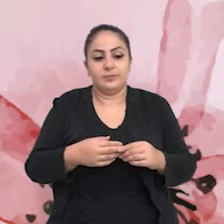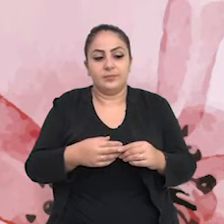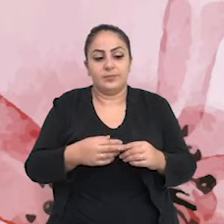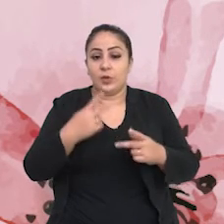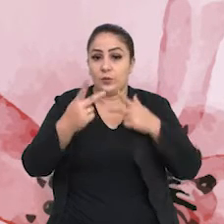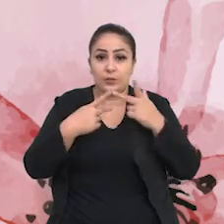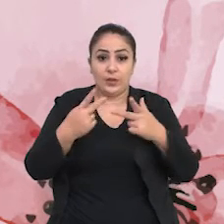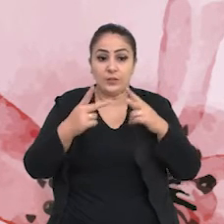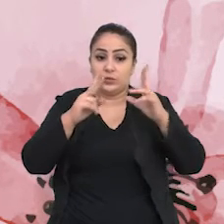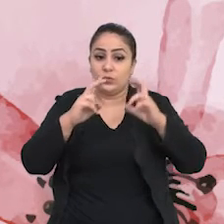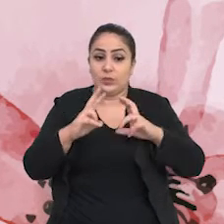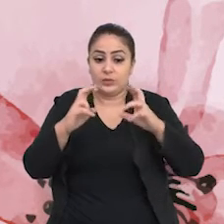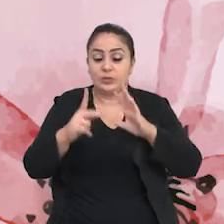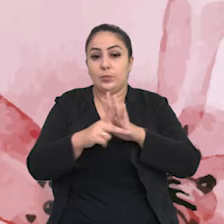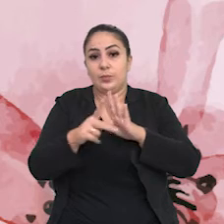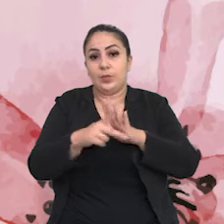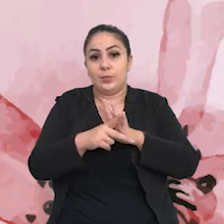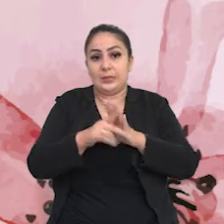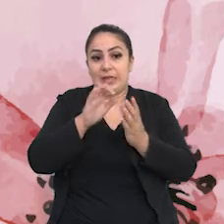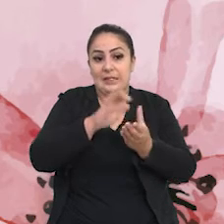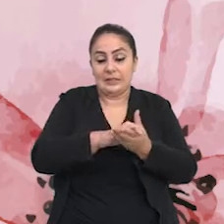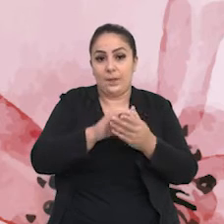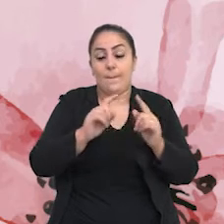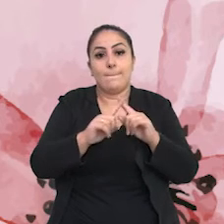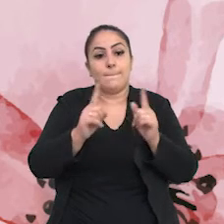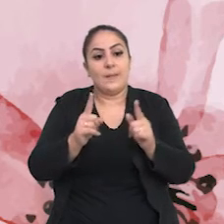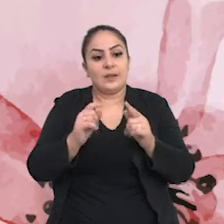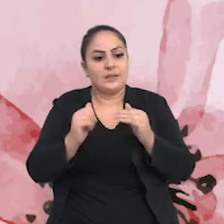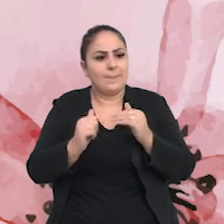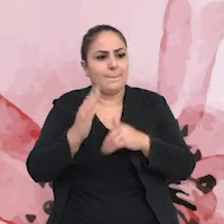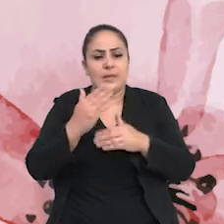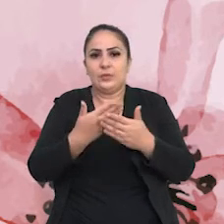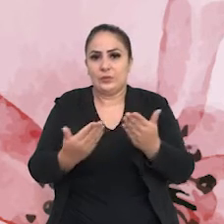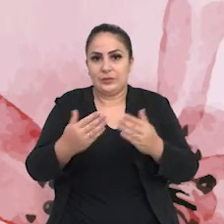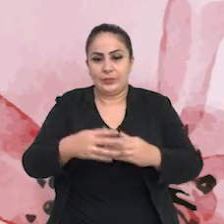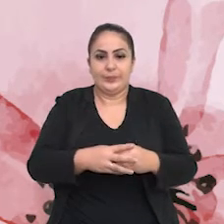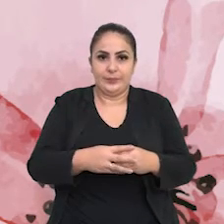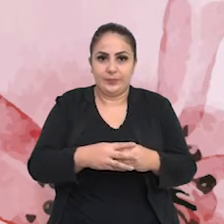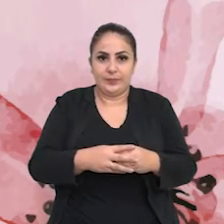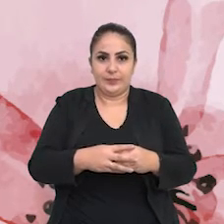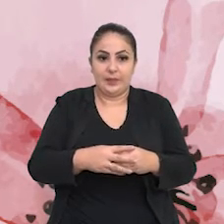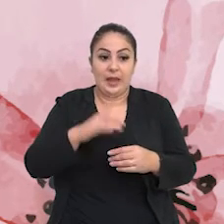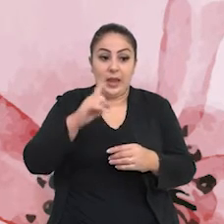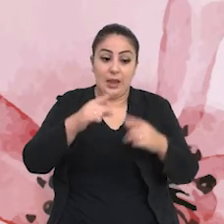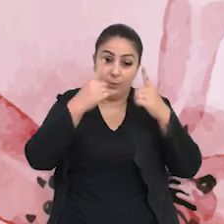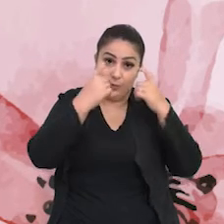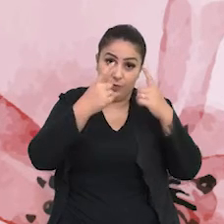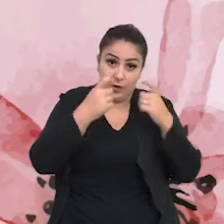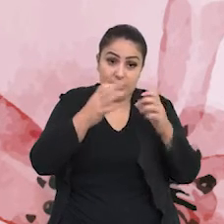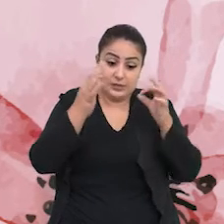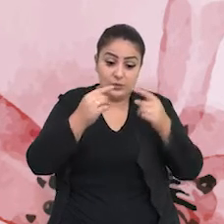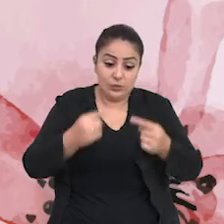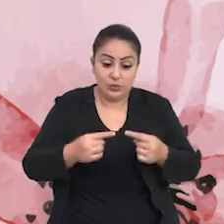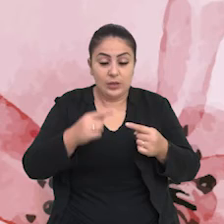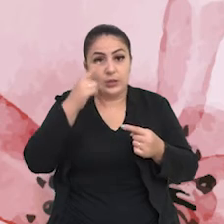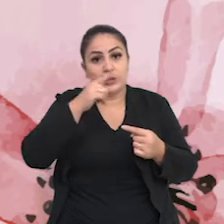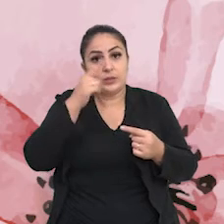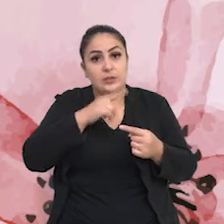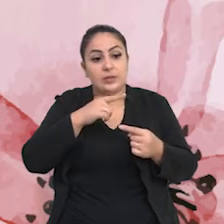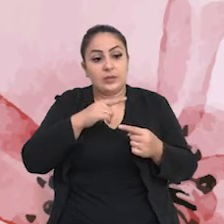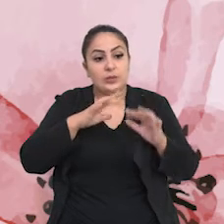Ela não se trata de um assunto de casais, mas ela é muito mais do que isso. Ela é uma violência estrutural